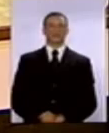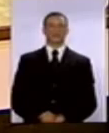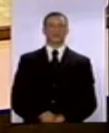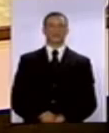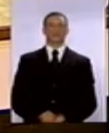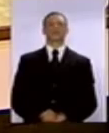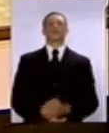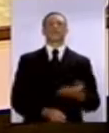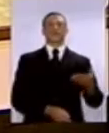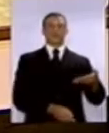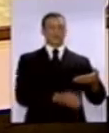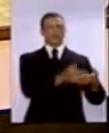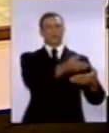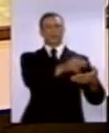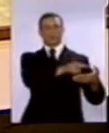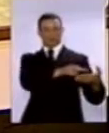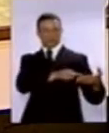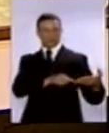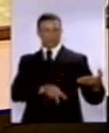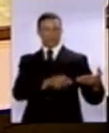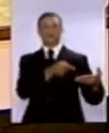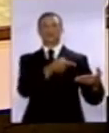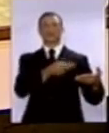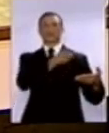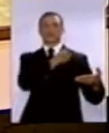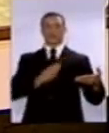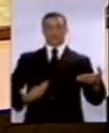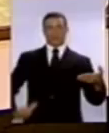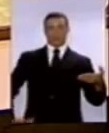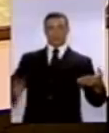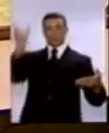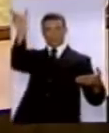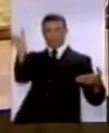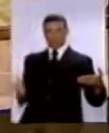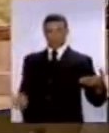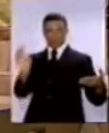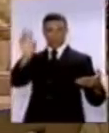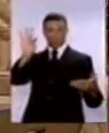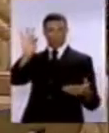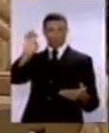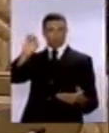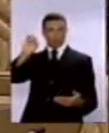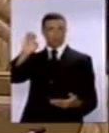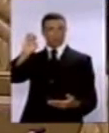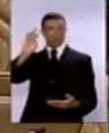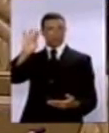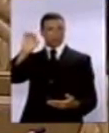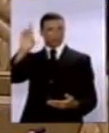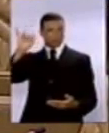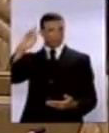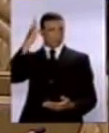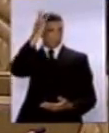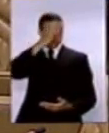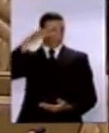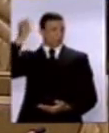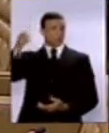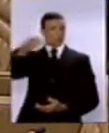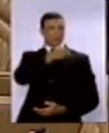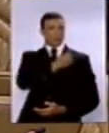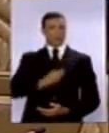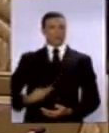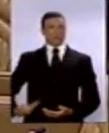o termo de posse de sua excelência o senhor ministro teori albino zavascki no cargo de ministro do supremo tribunal